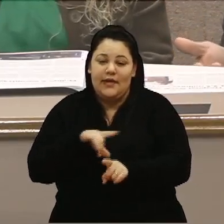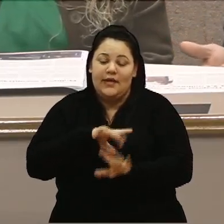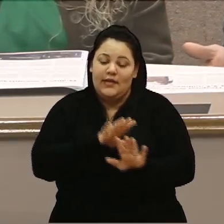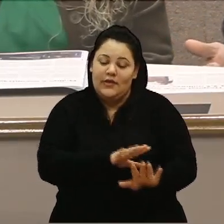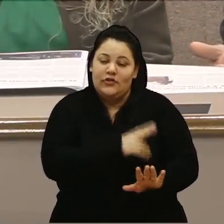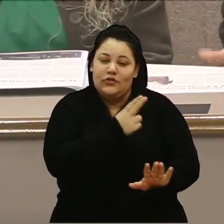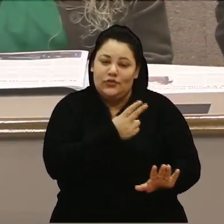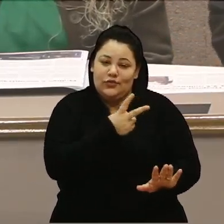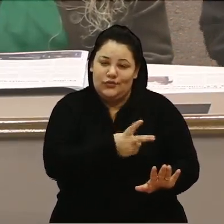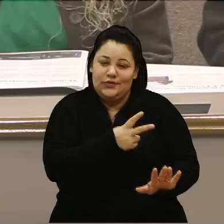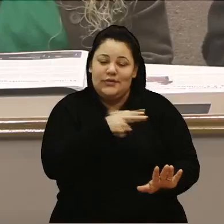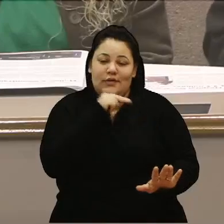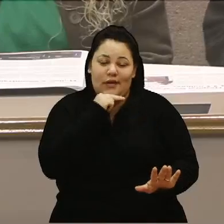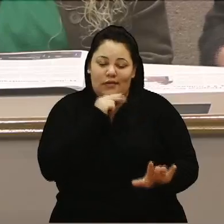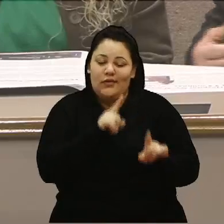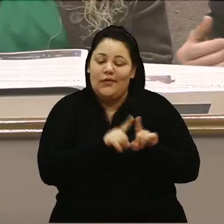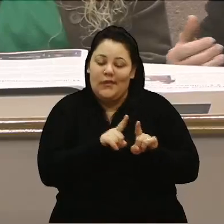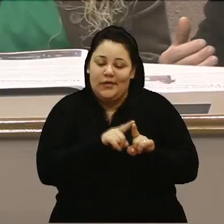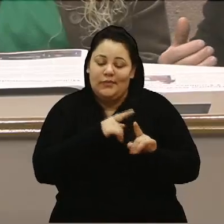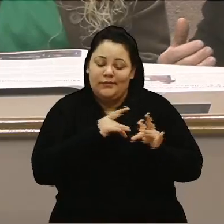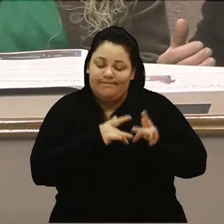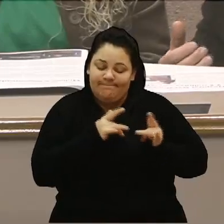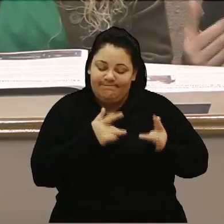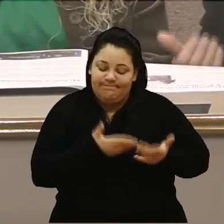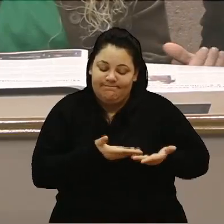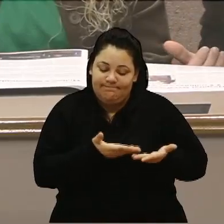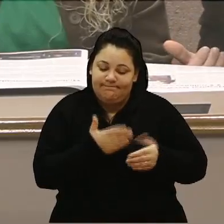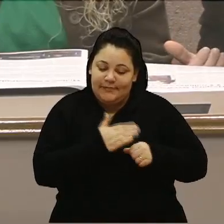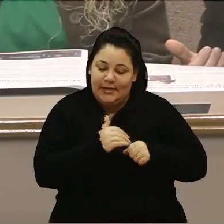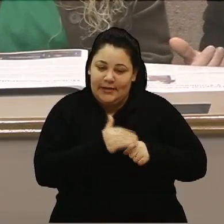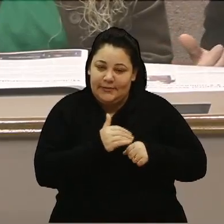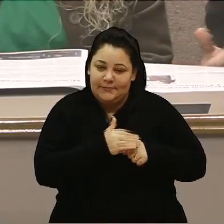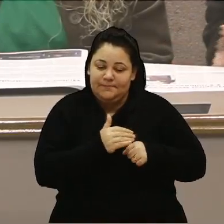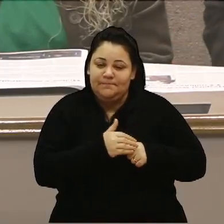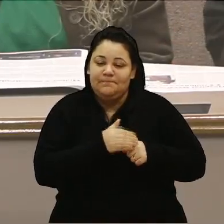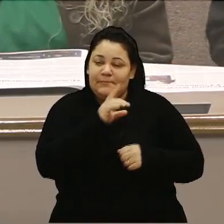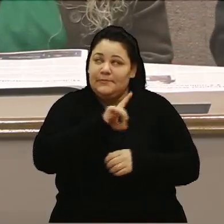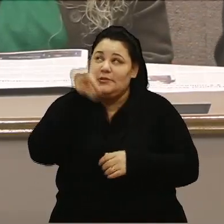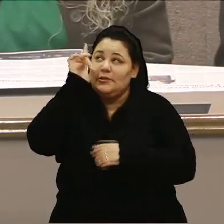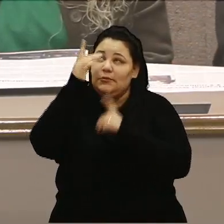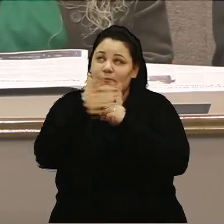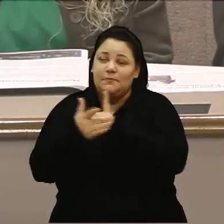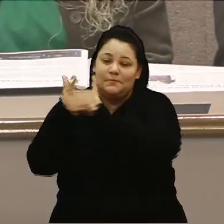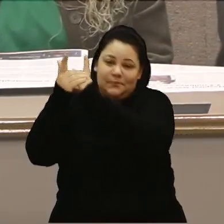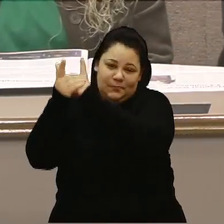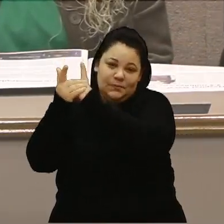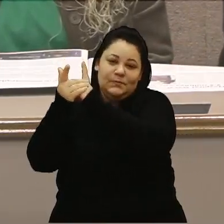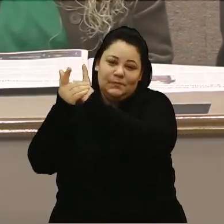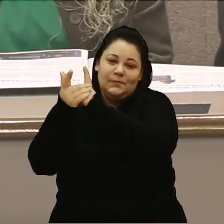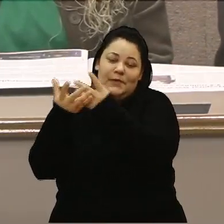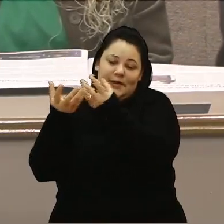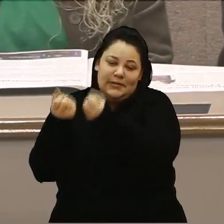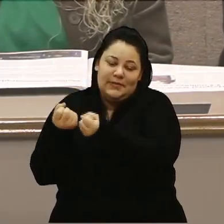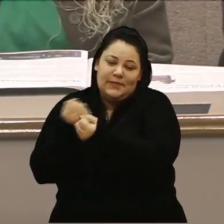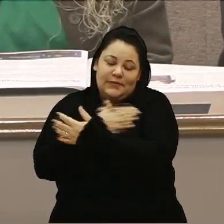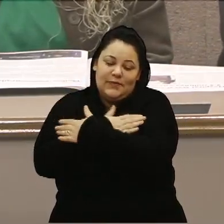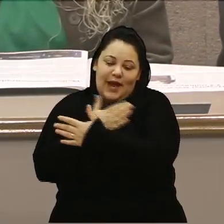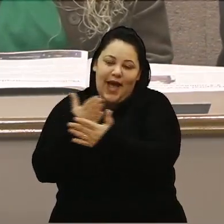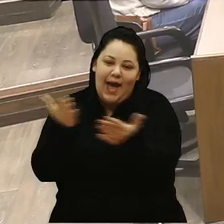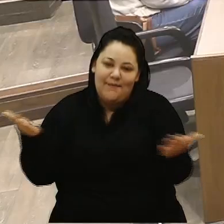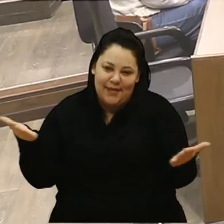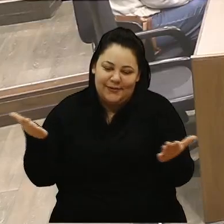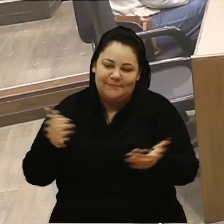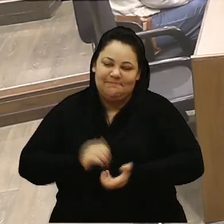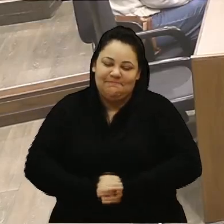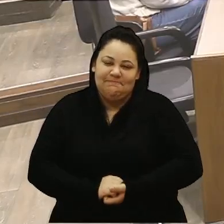também. Então, meus sentimentos e meu pesar à família, e que Deus o acolha e receba com os braços abertos. Era isso, senhor presidente, nobres colegas